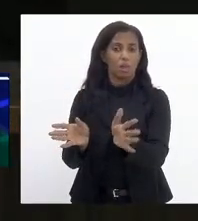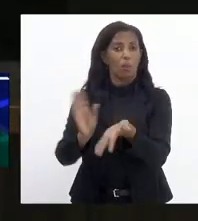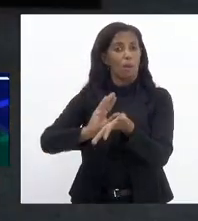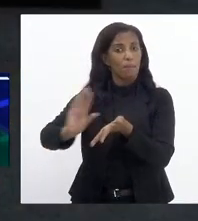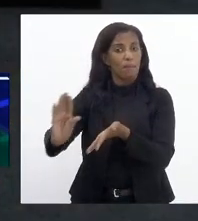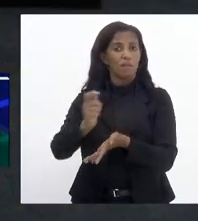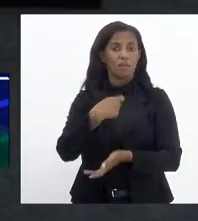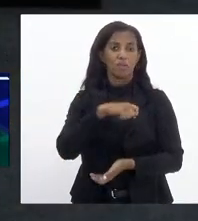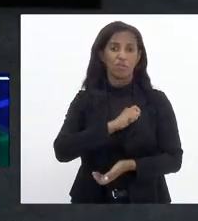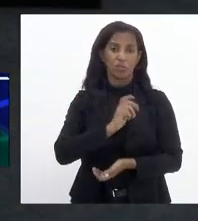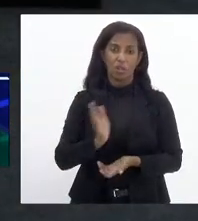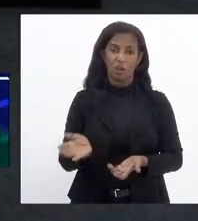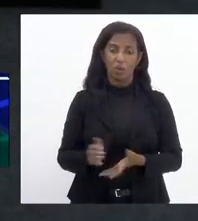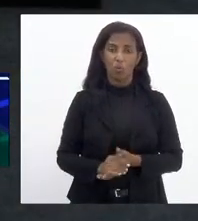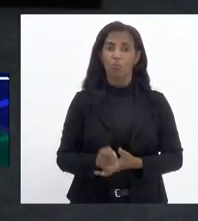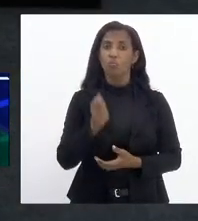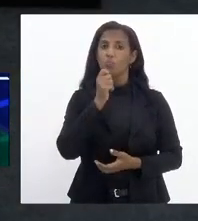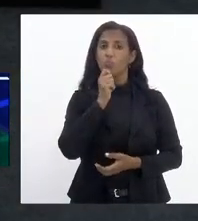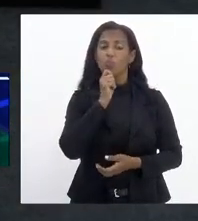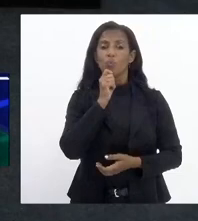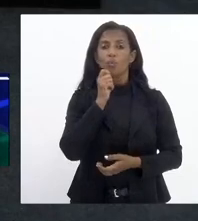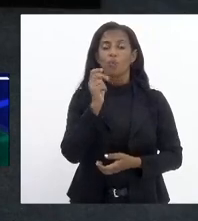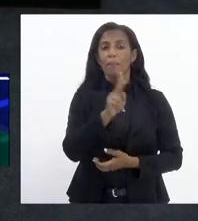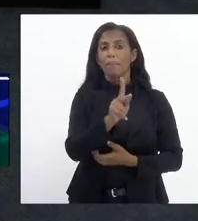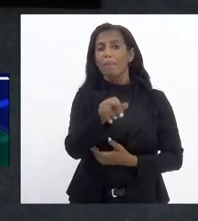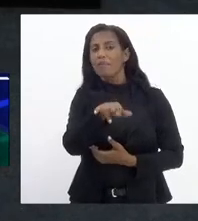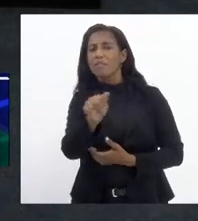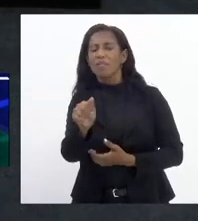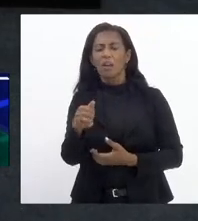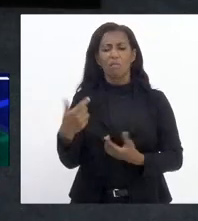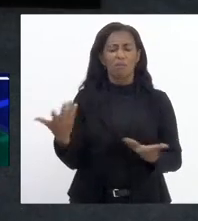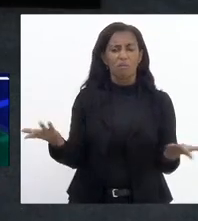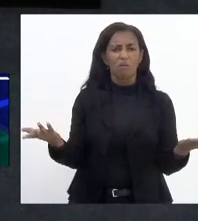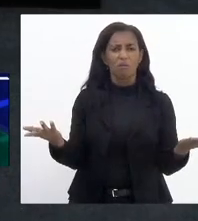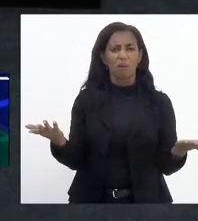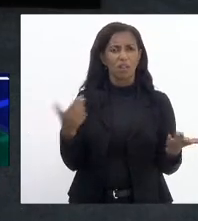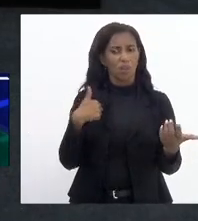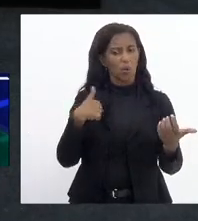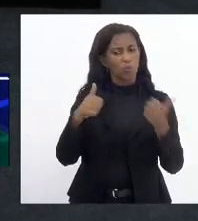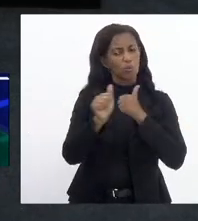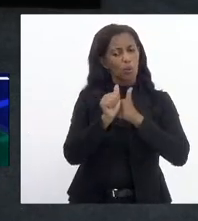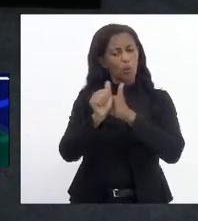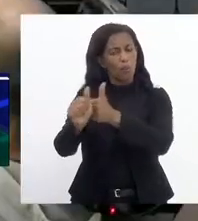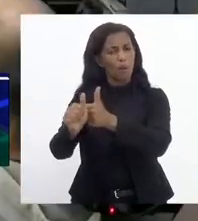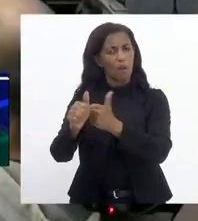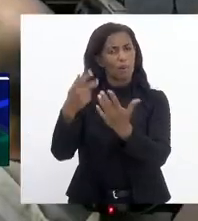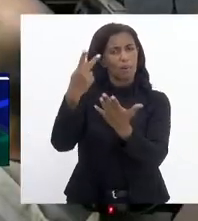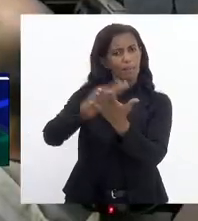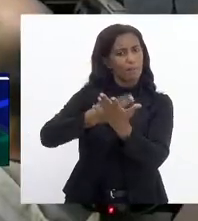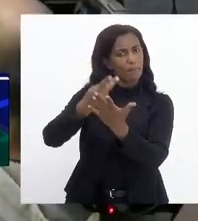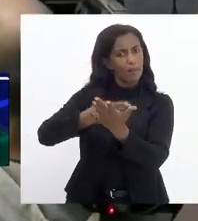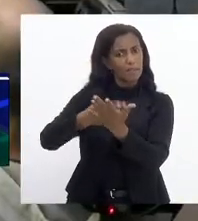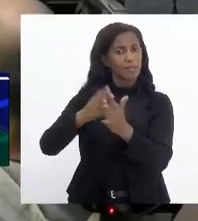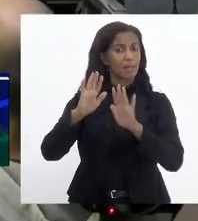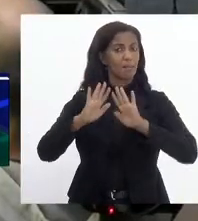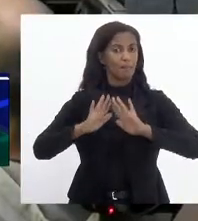benefício fiscal. Okay. Não tem previsão, não tem nada. Eu estou acompanhando o parecer,